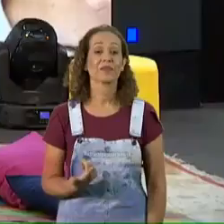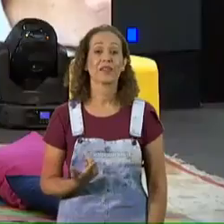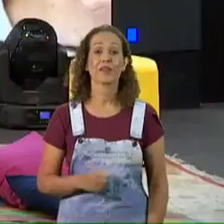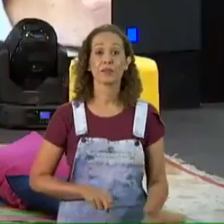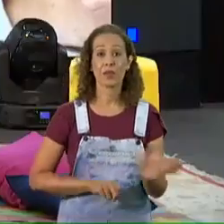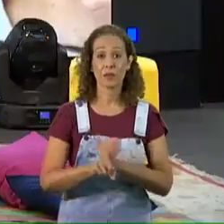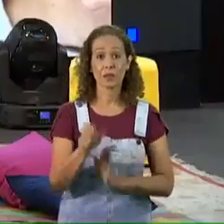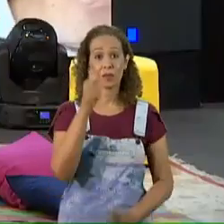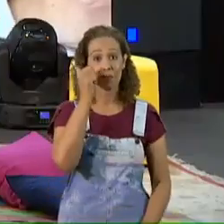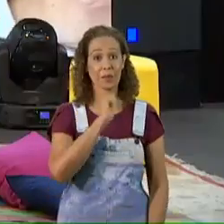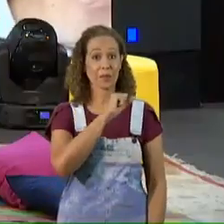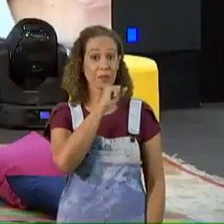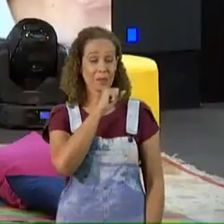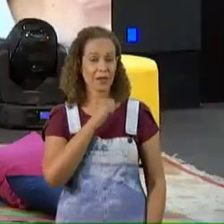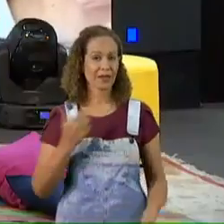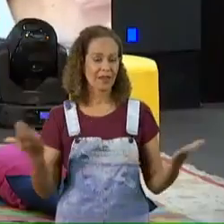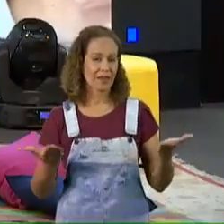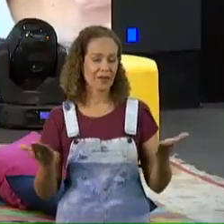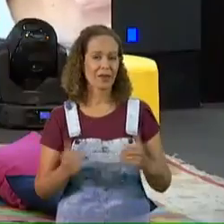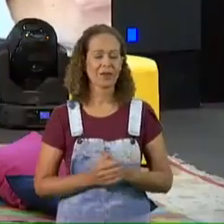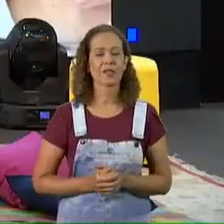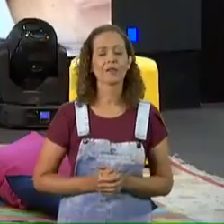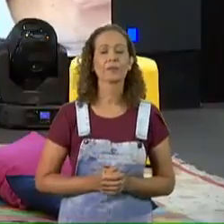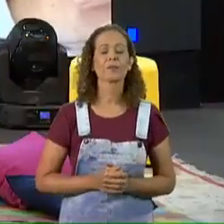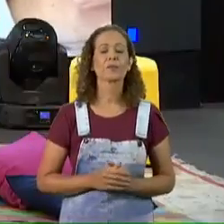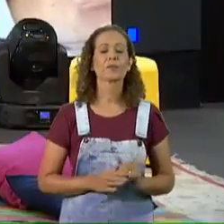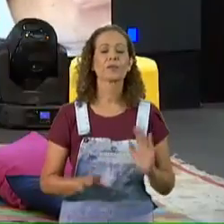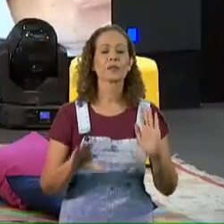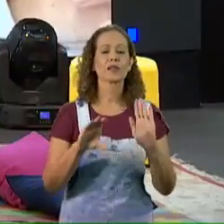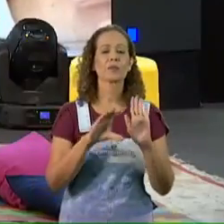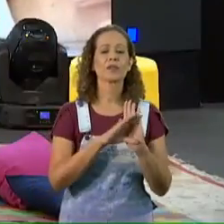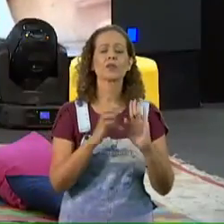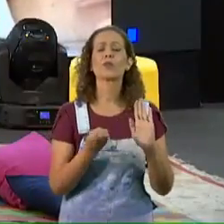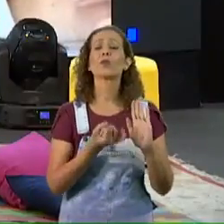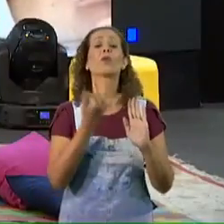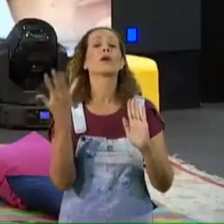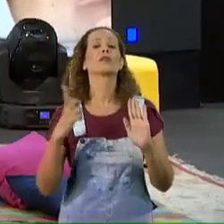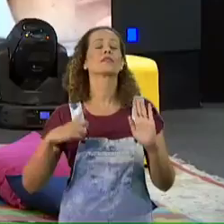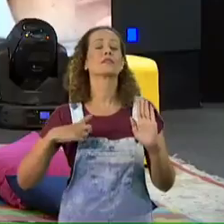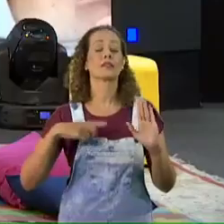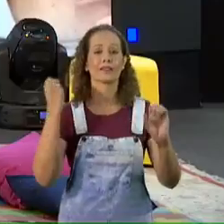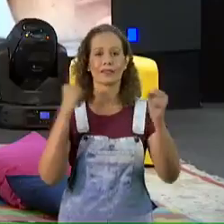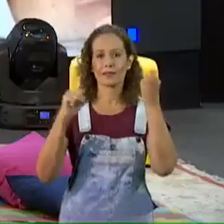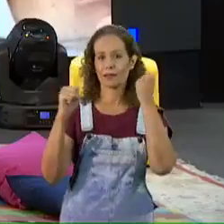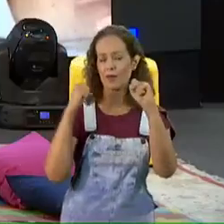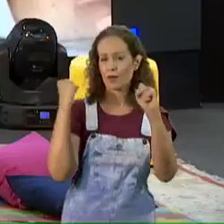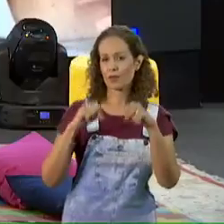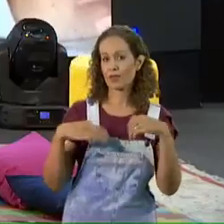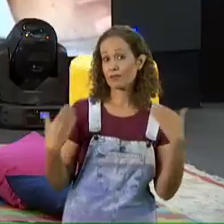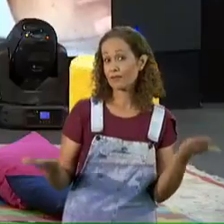mamãe Luciene. Quantos capítulos tem o livro de Salmos?